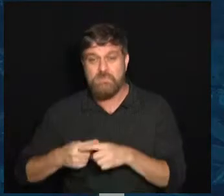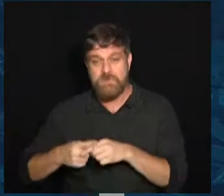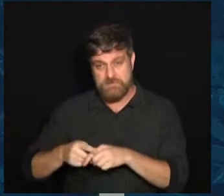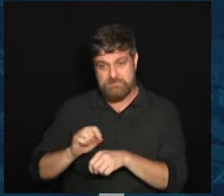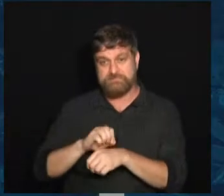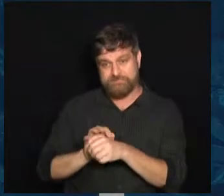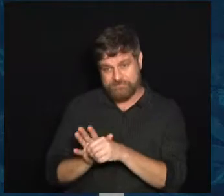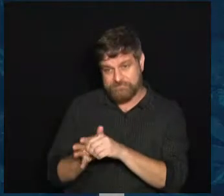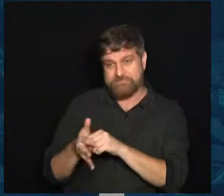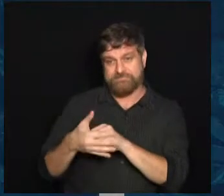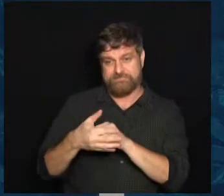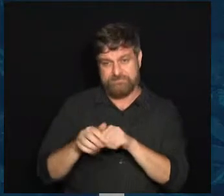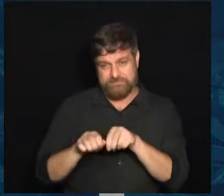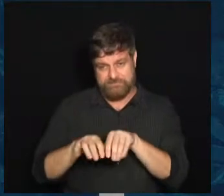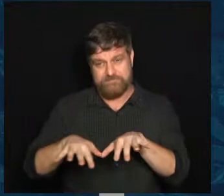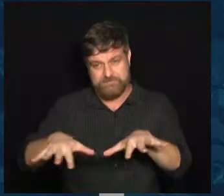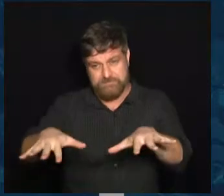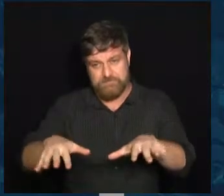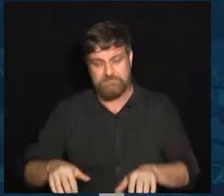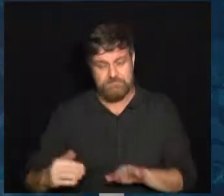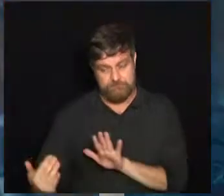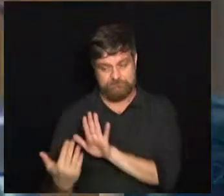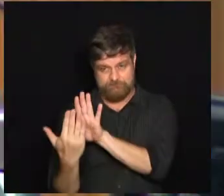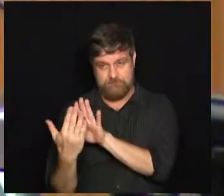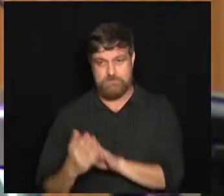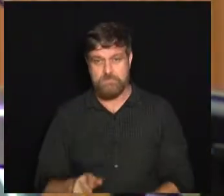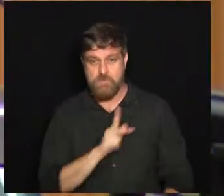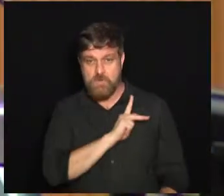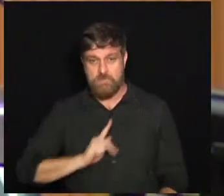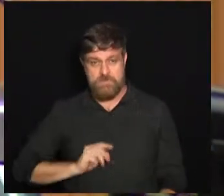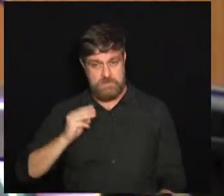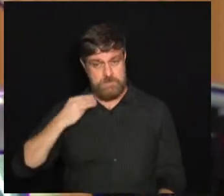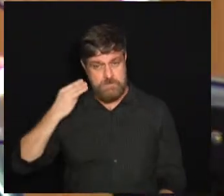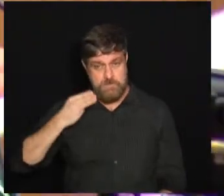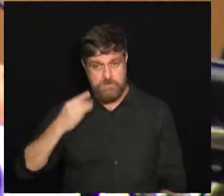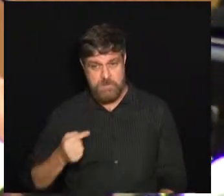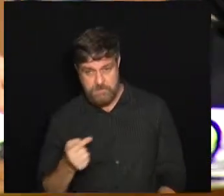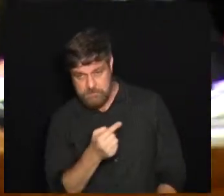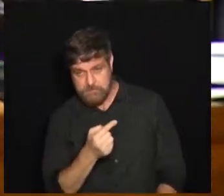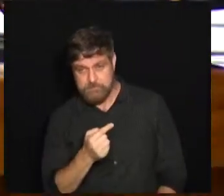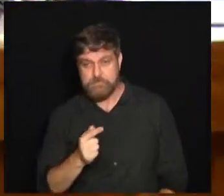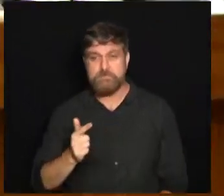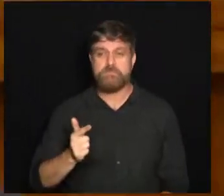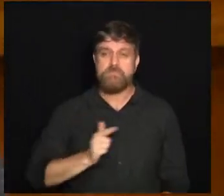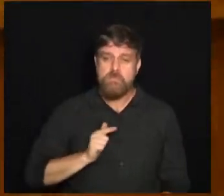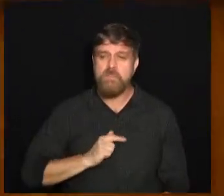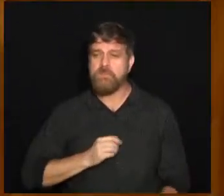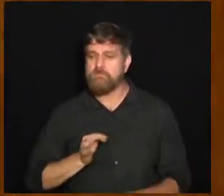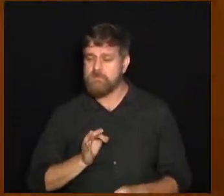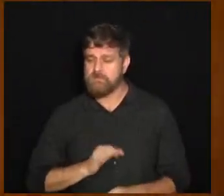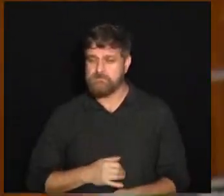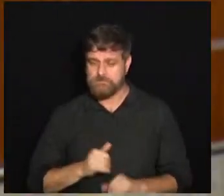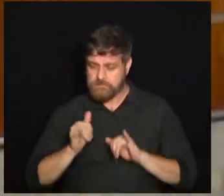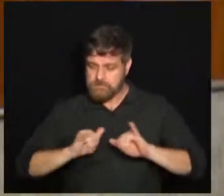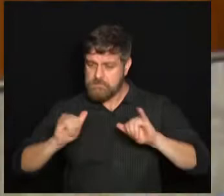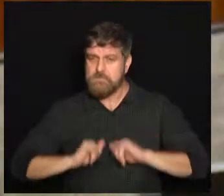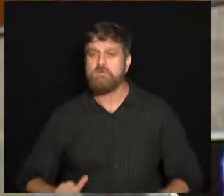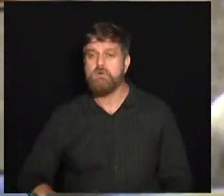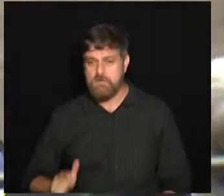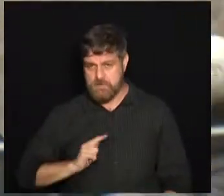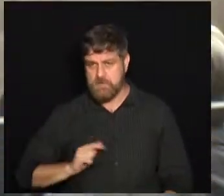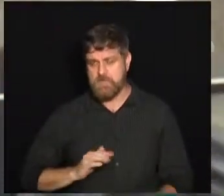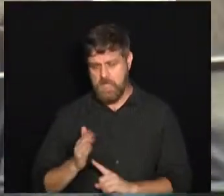do avanço da pandemia do coronavírus. Presidente da Câmara, o vereador Marcos Bernardelli, diz que a Câmara tem a